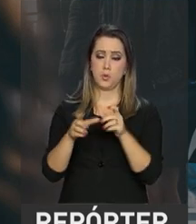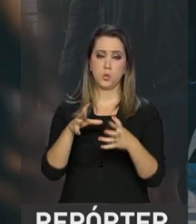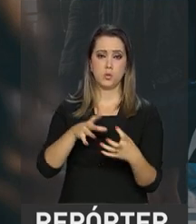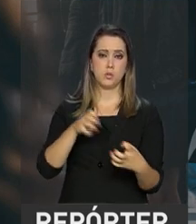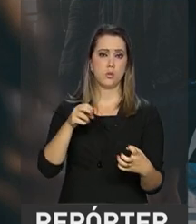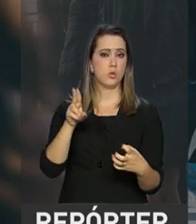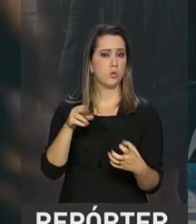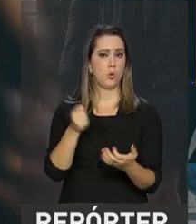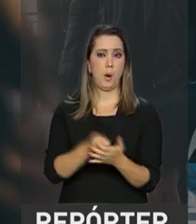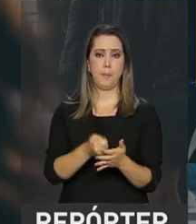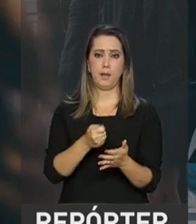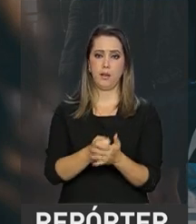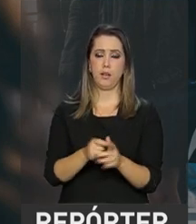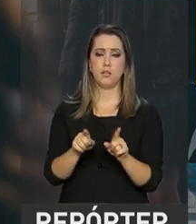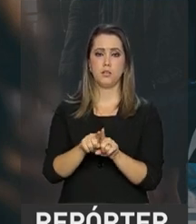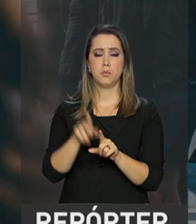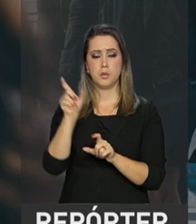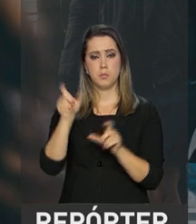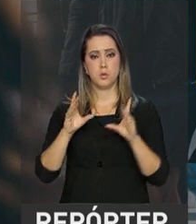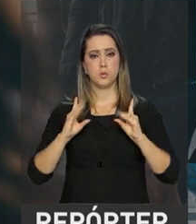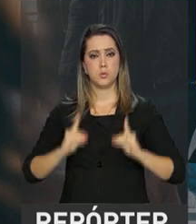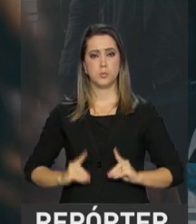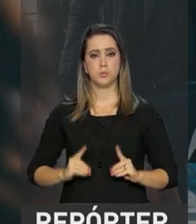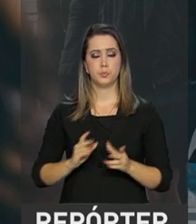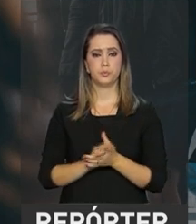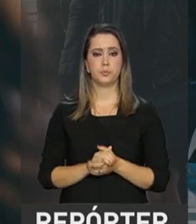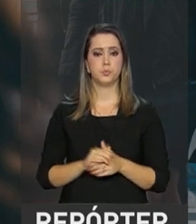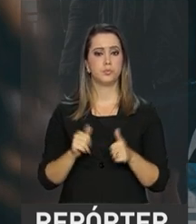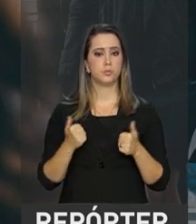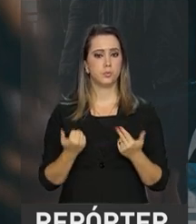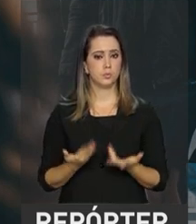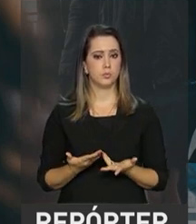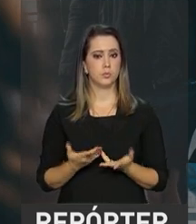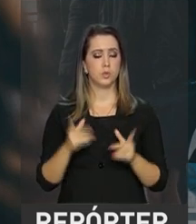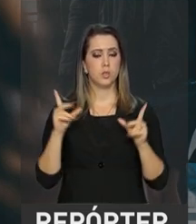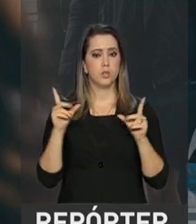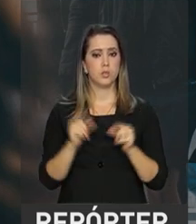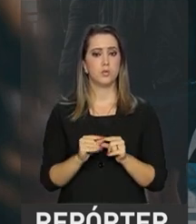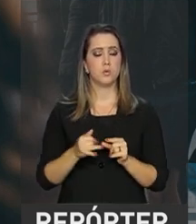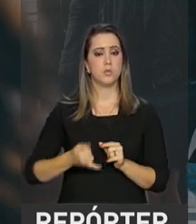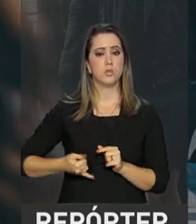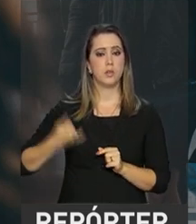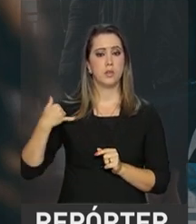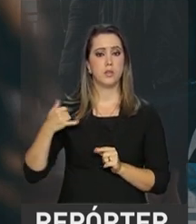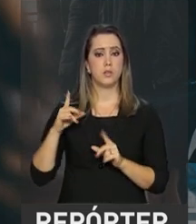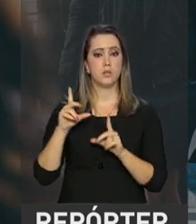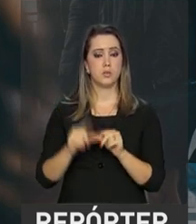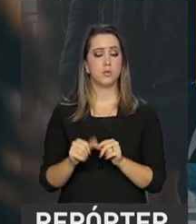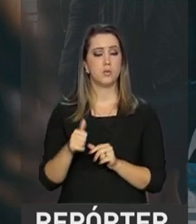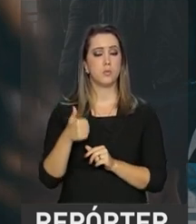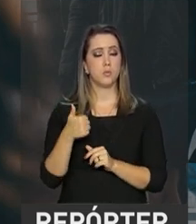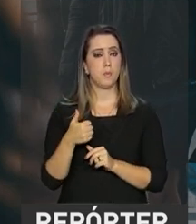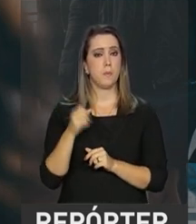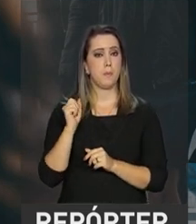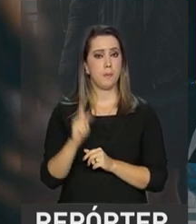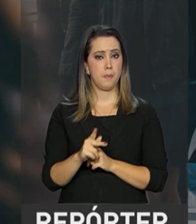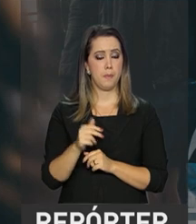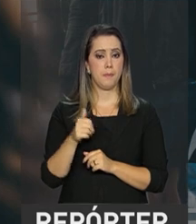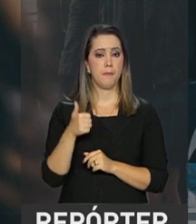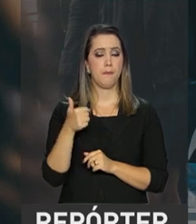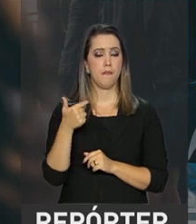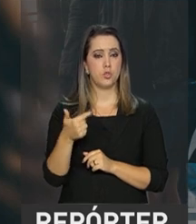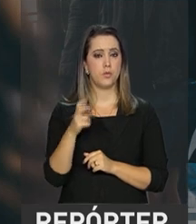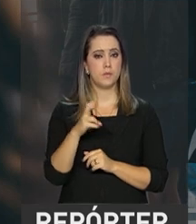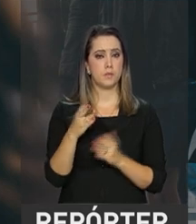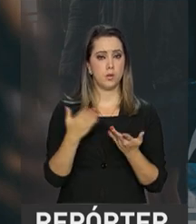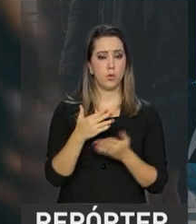que nunca contribuíram e pessoas com deficiência, e a diminuição do tempo mínimo de contribuição para aposentadoria de 25